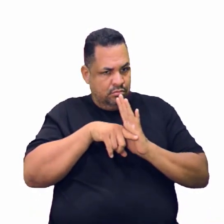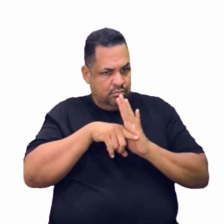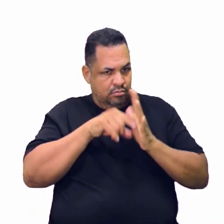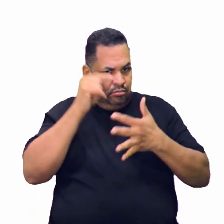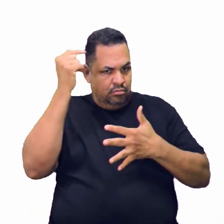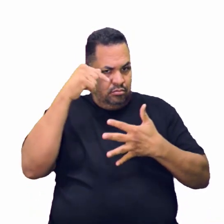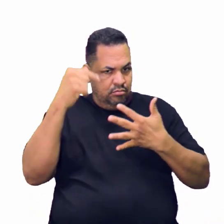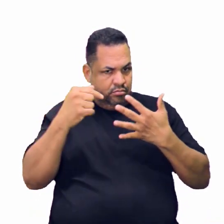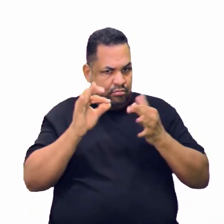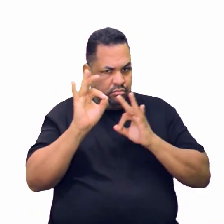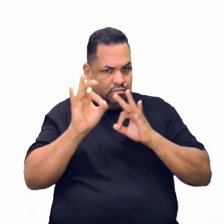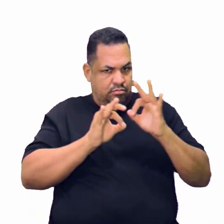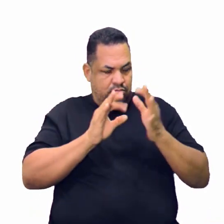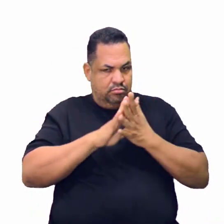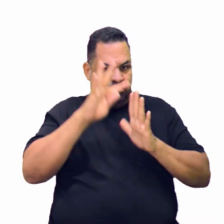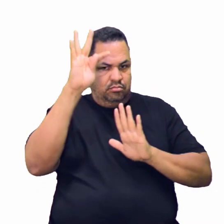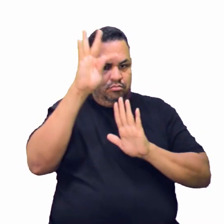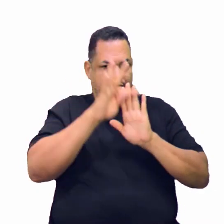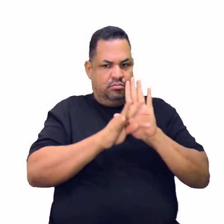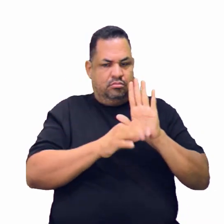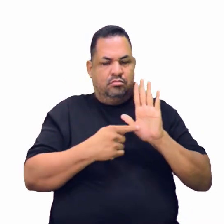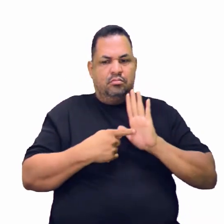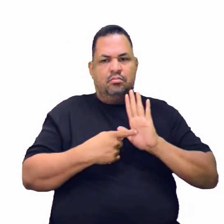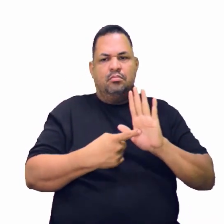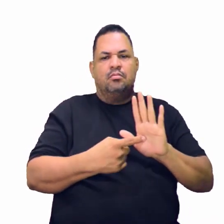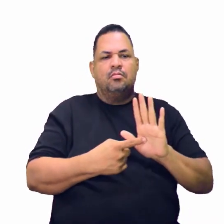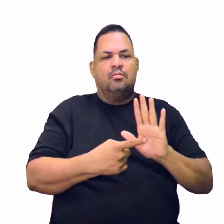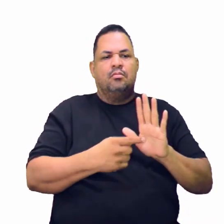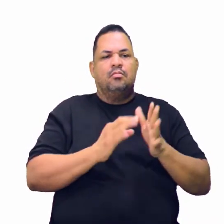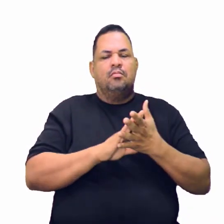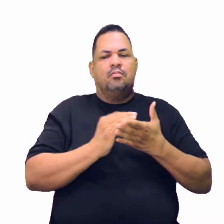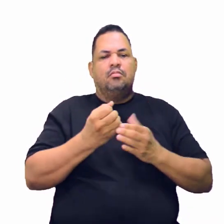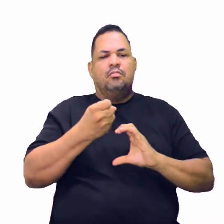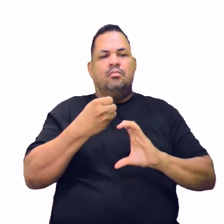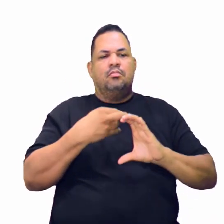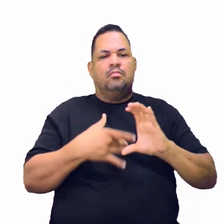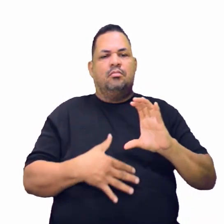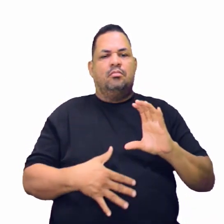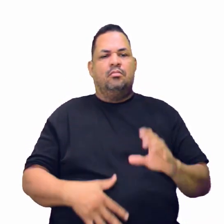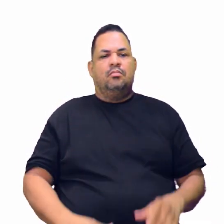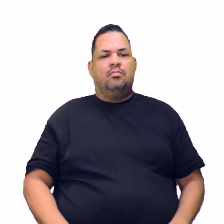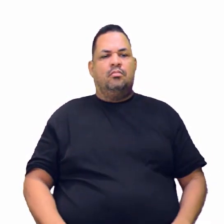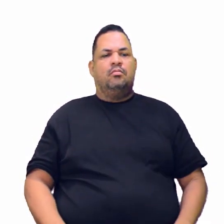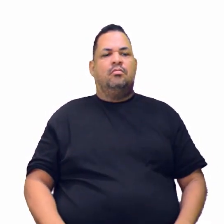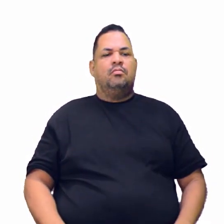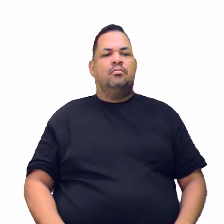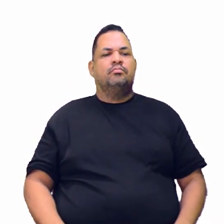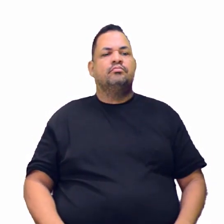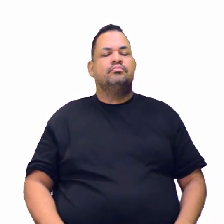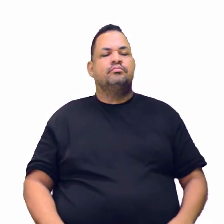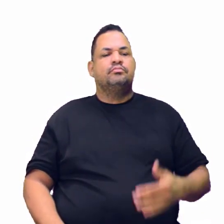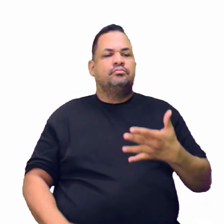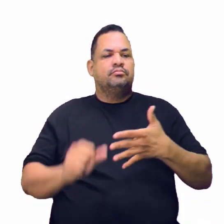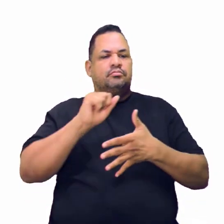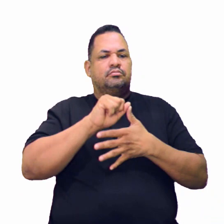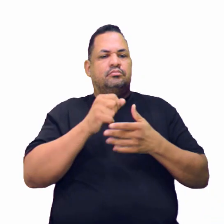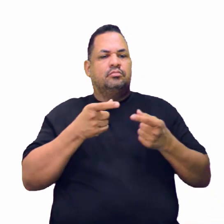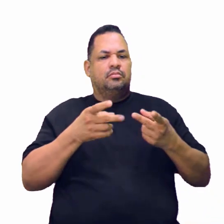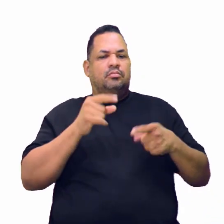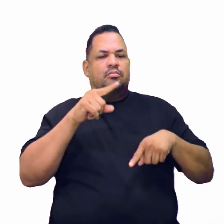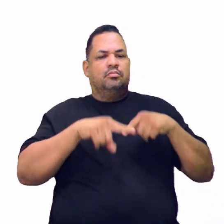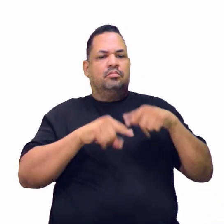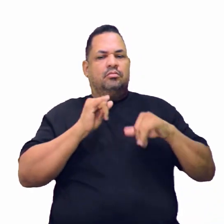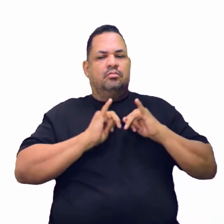dos elementos constitutivos desse texto demonstra que sua função é vender um